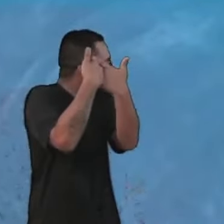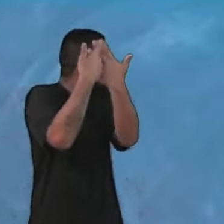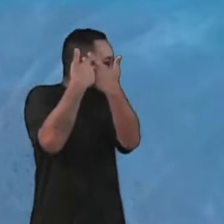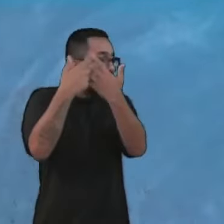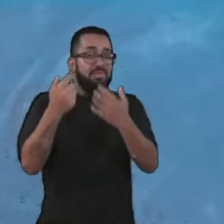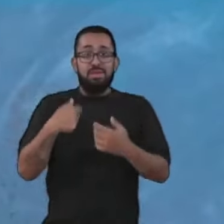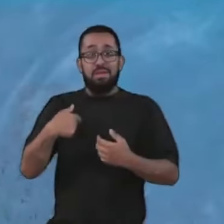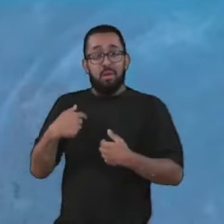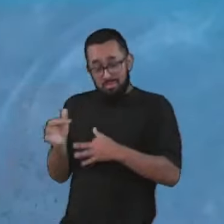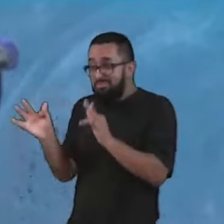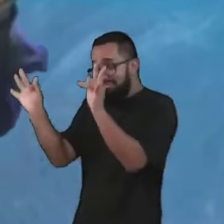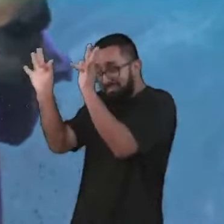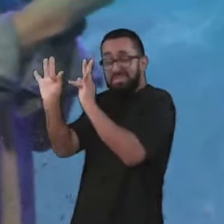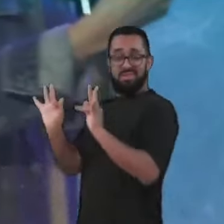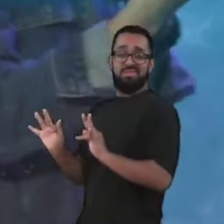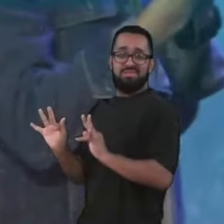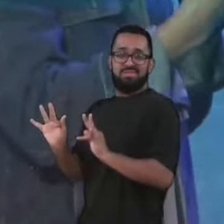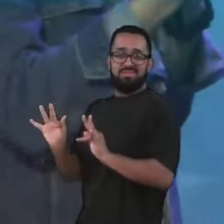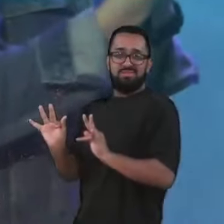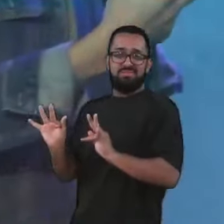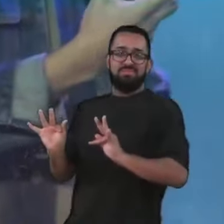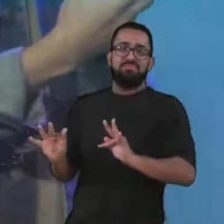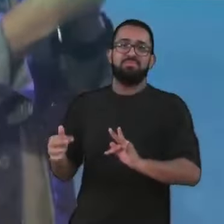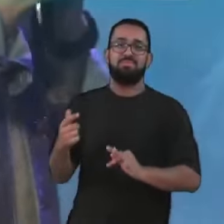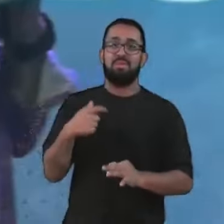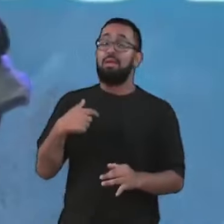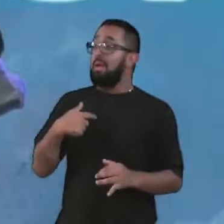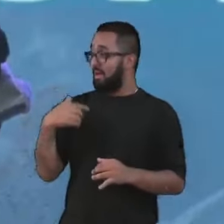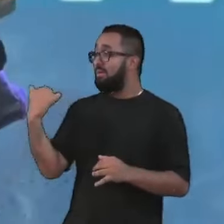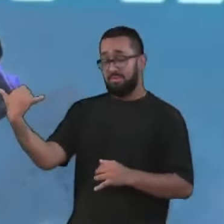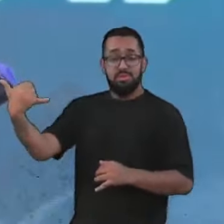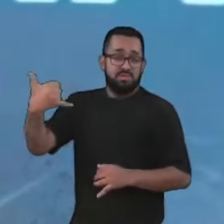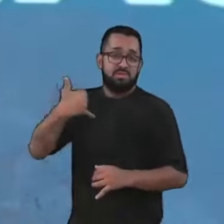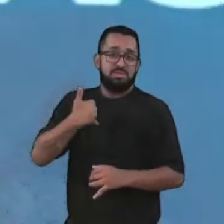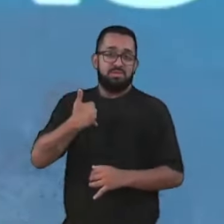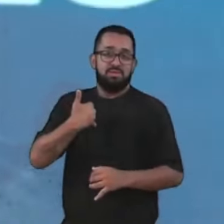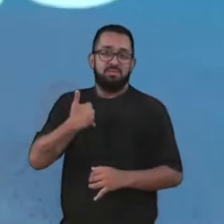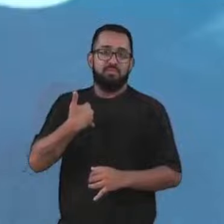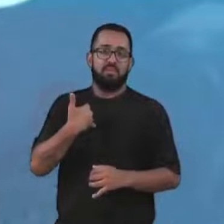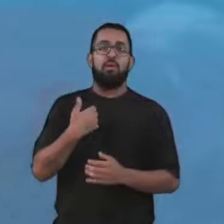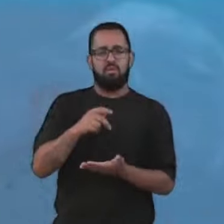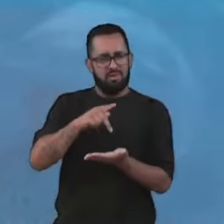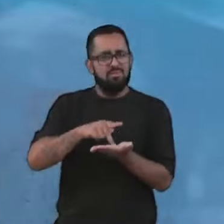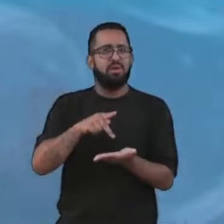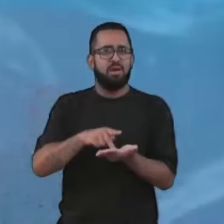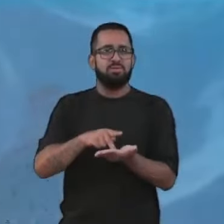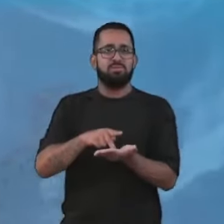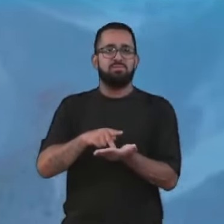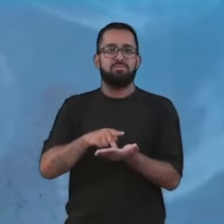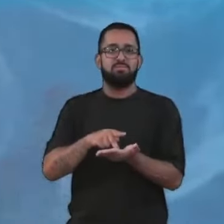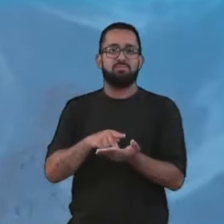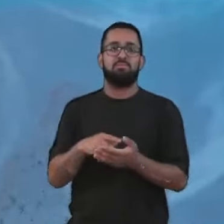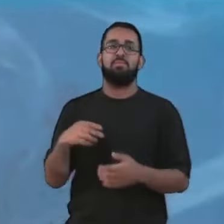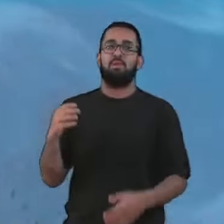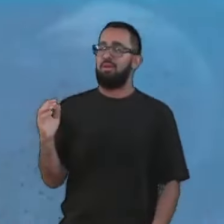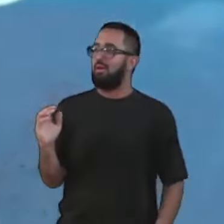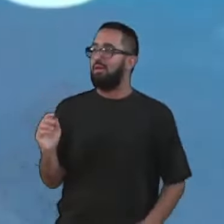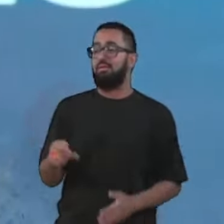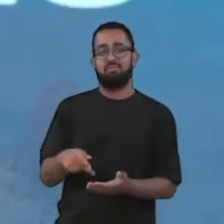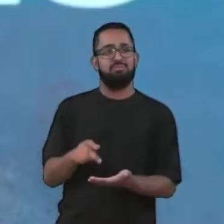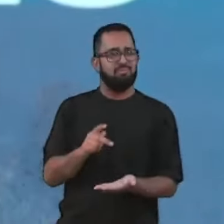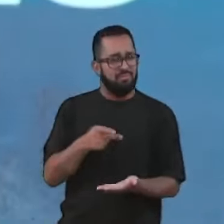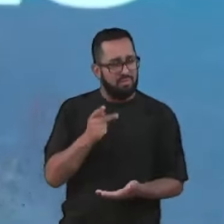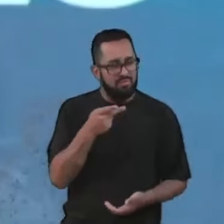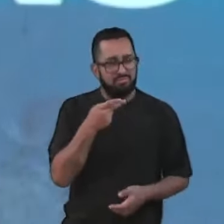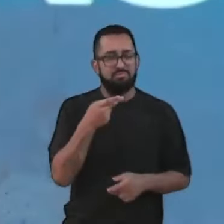feliz. Quer dizer, o Pedro ter dito para mim, e eles normalmente são muito honestos, né? Eles não falam nada para te agradar, ou é ou não é. E se